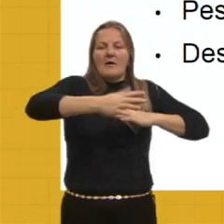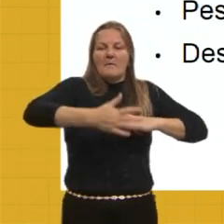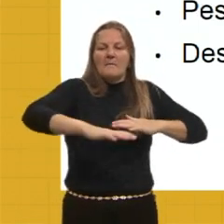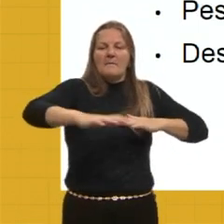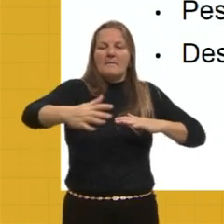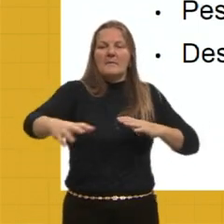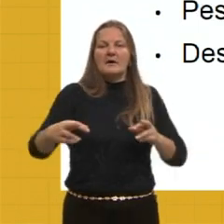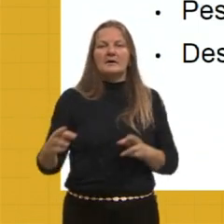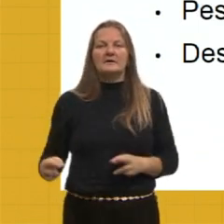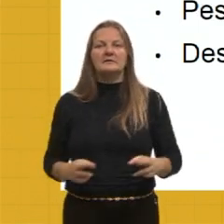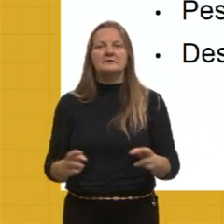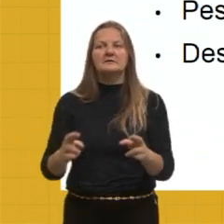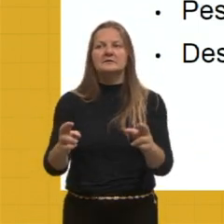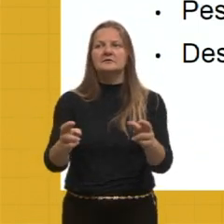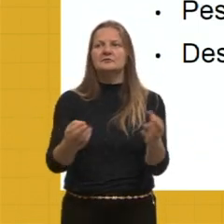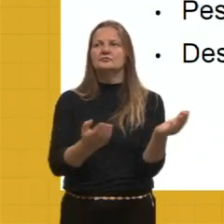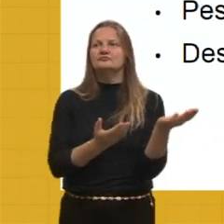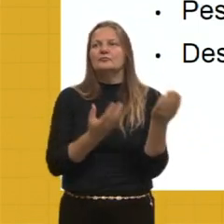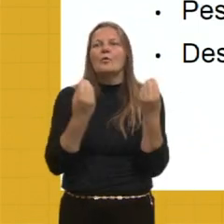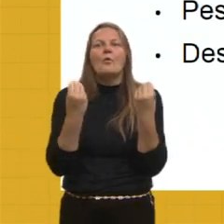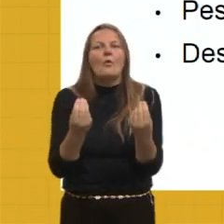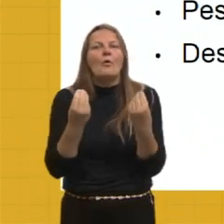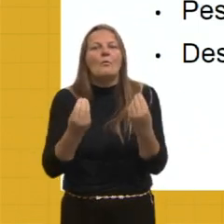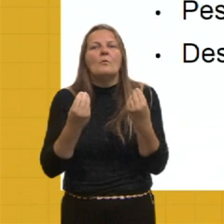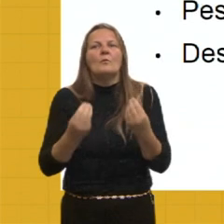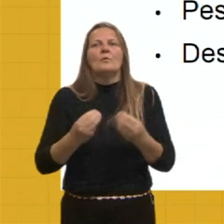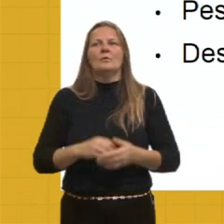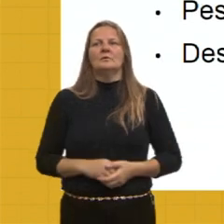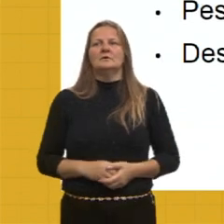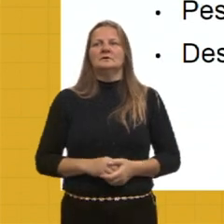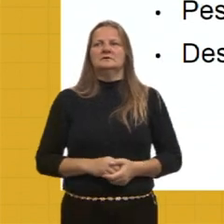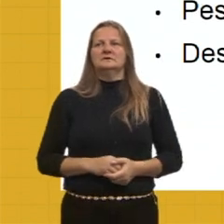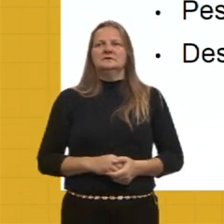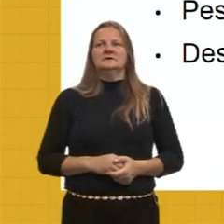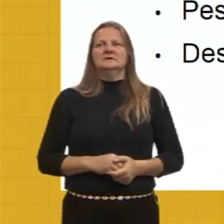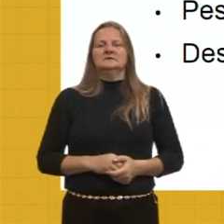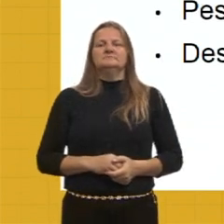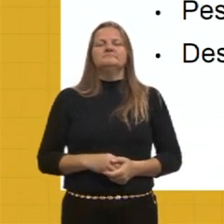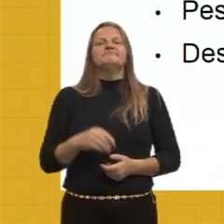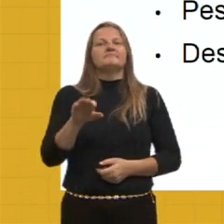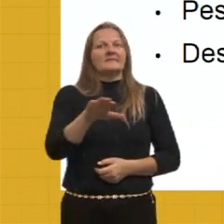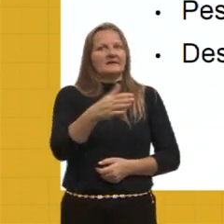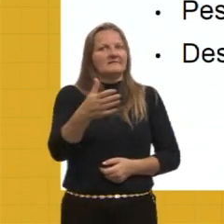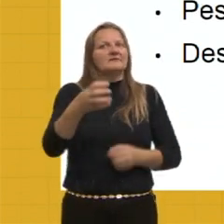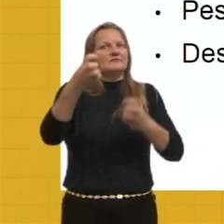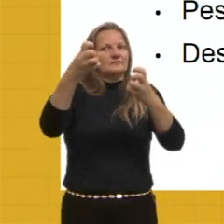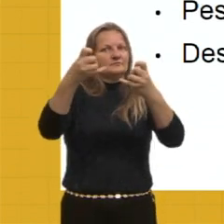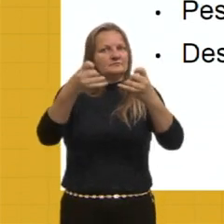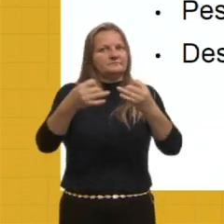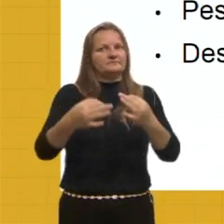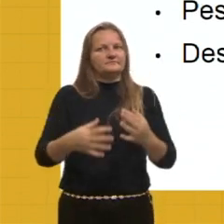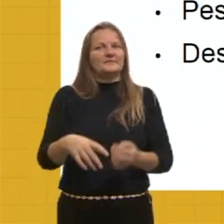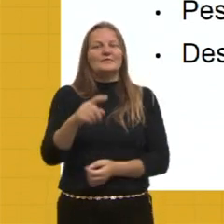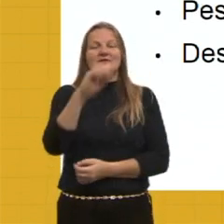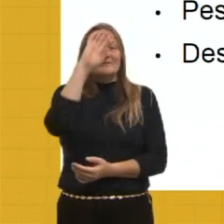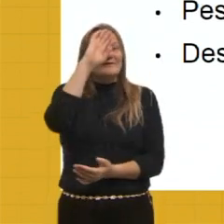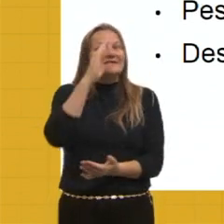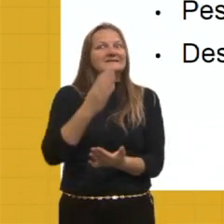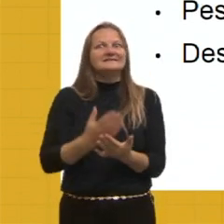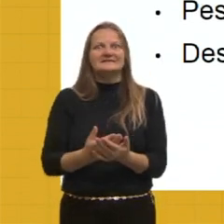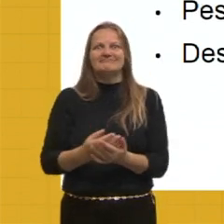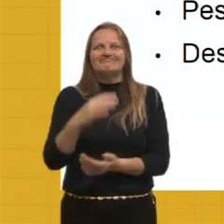lá nos rios ali como a imagem ali mostra né Então como que vai olha Gente vocês não vão acreditar